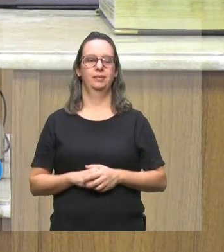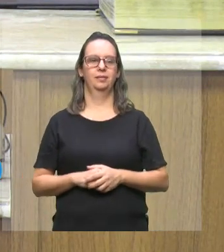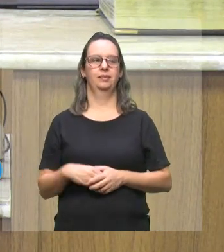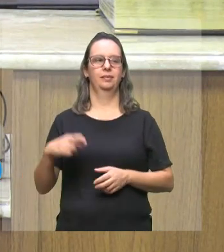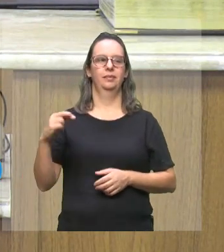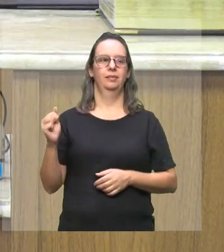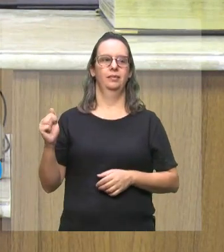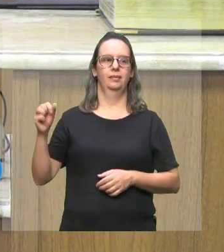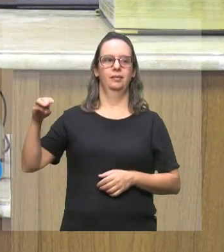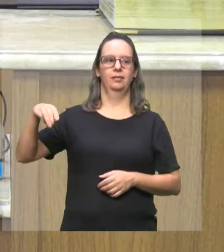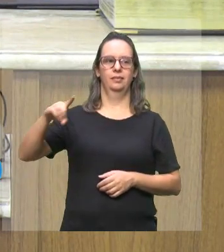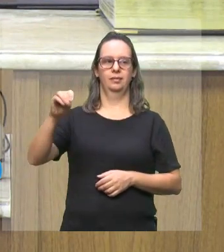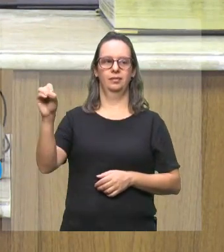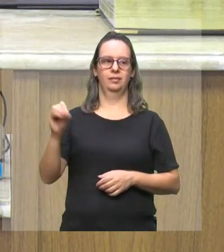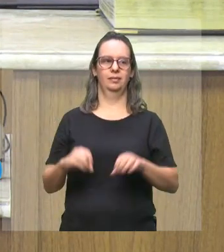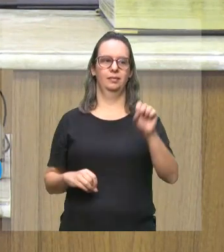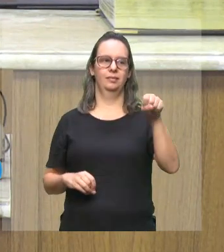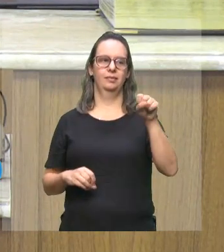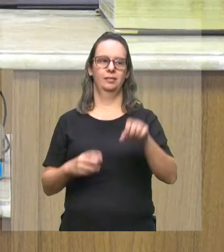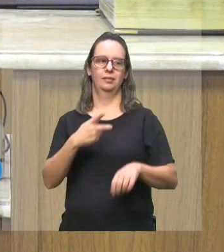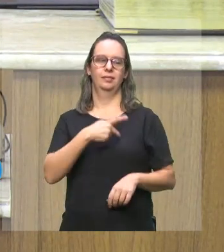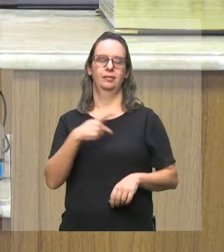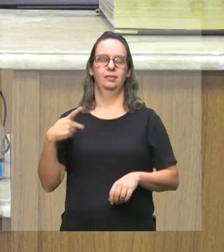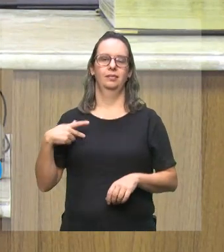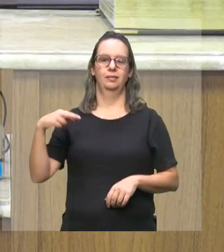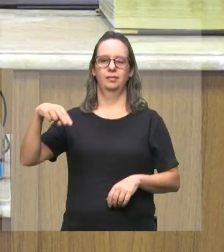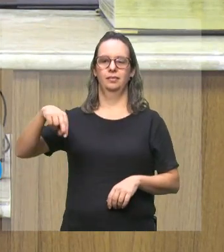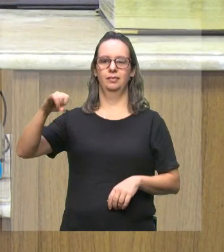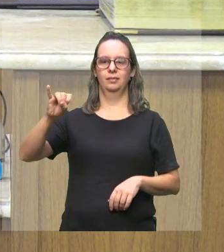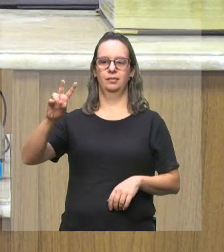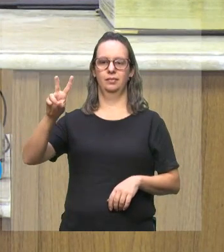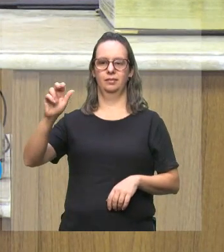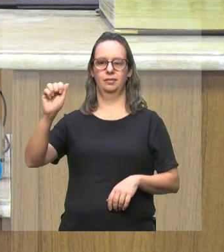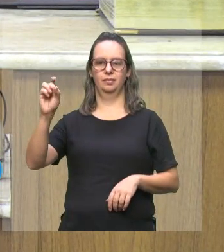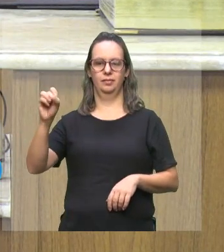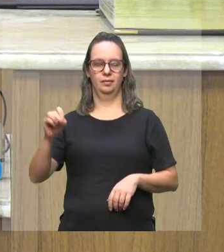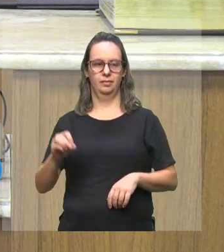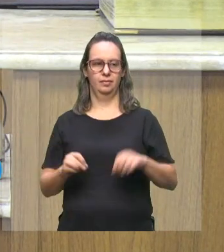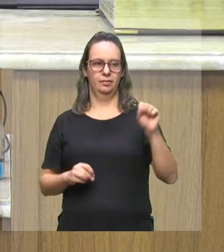Ramon vota sim. Nivaldo dos Santos. Pastor Nivaldo da Pedalada vota sim.